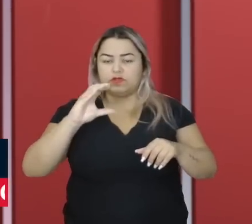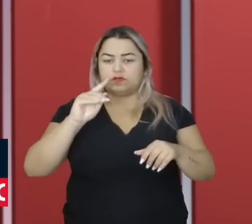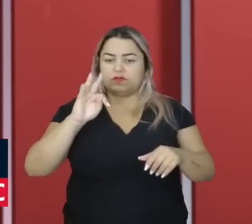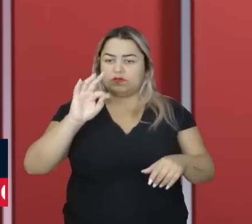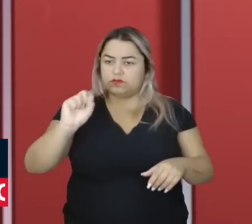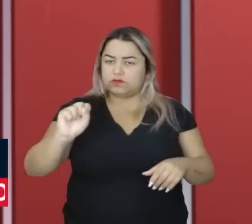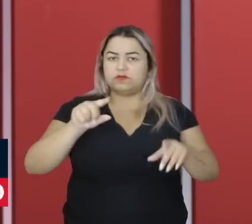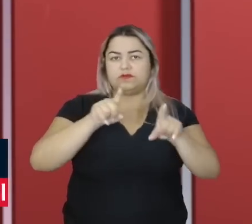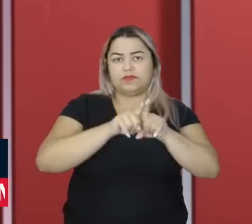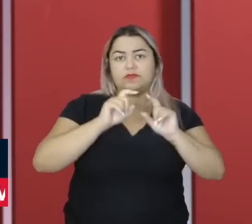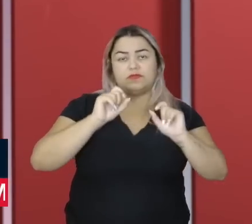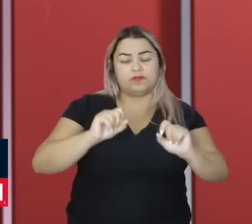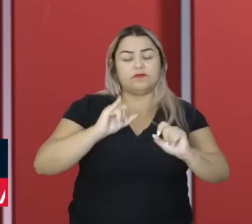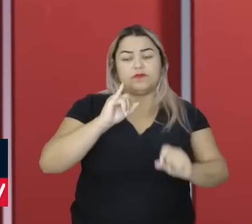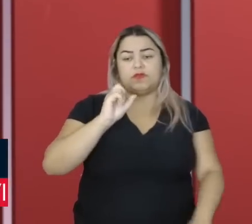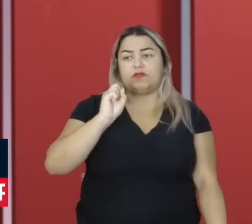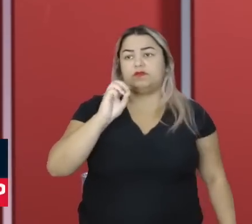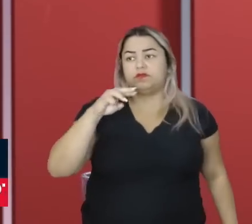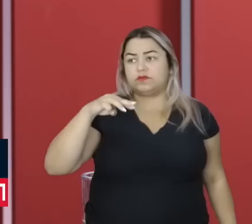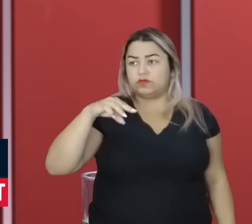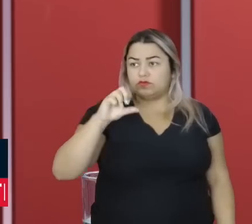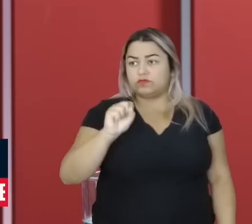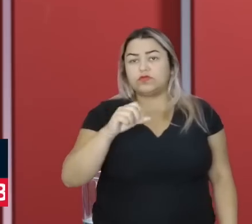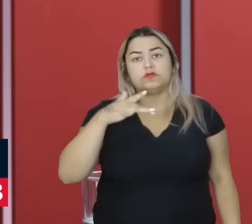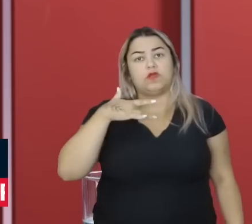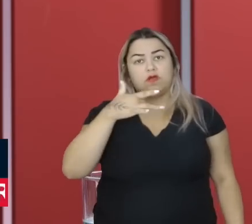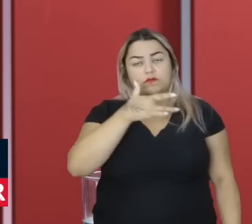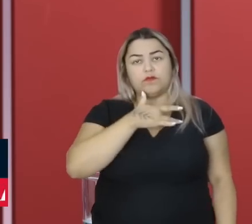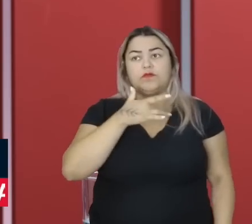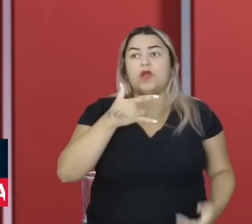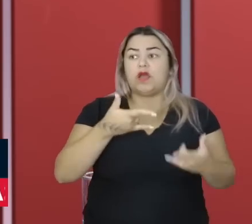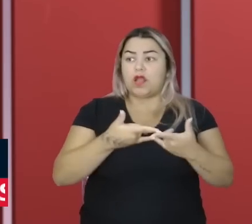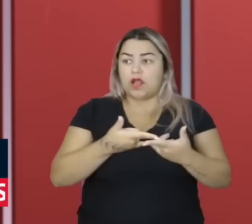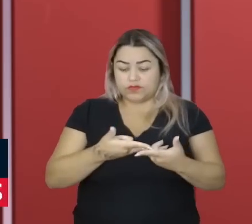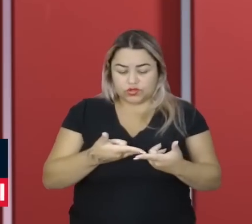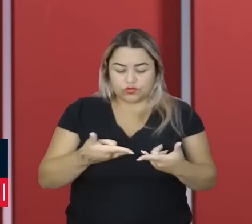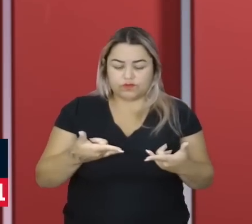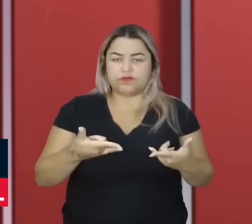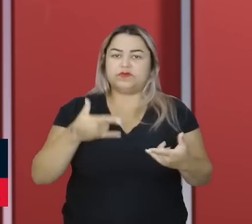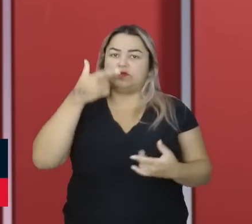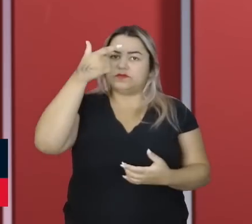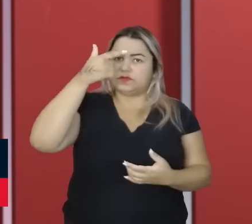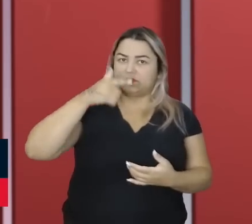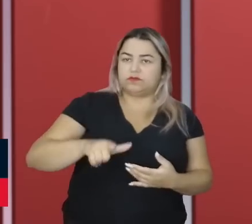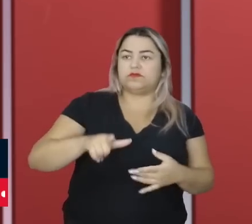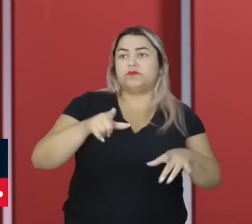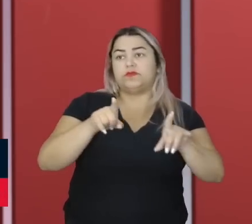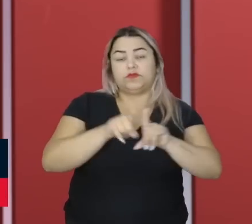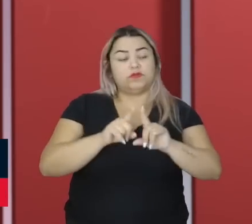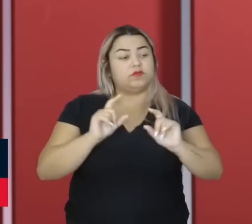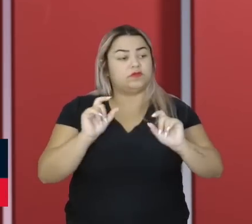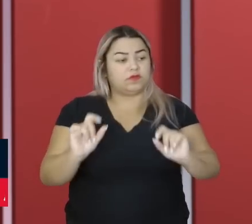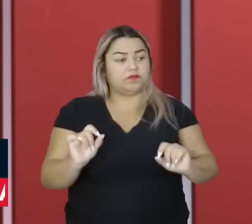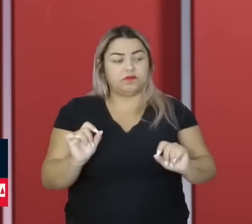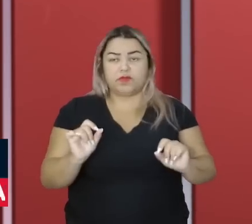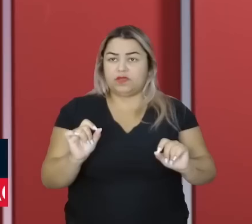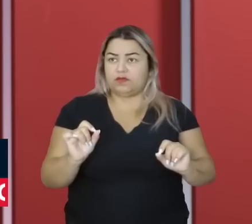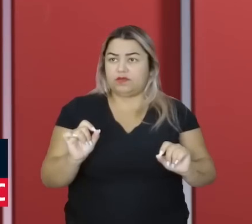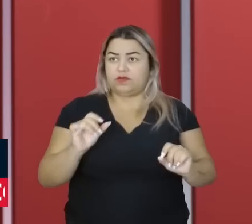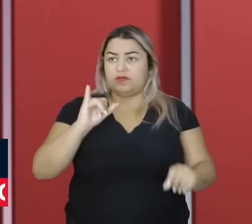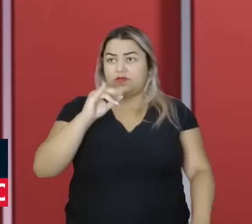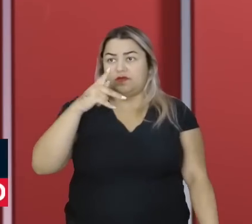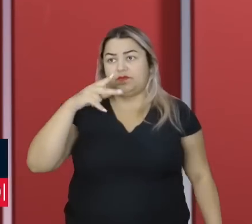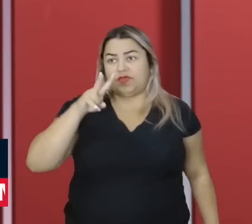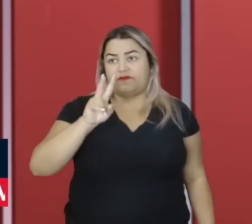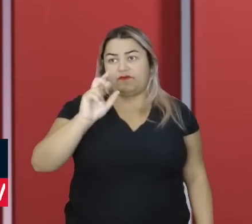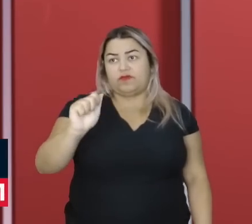de tributos para insumos de saúde, a redução de tributos para absorventes. Conseguimos colocar a tributação de IPVA